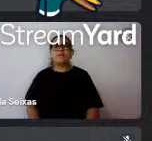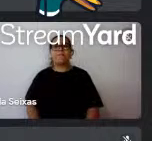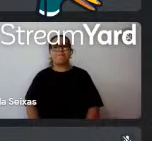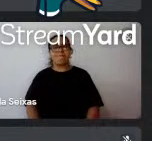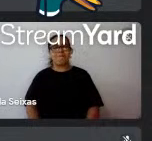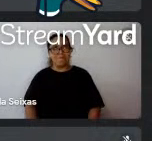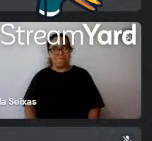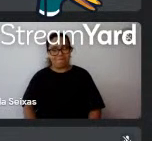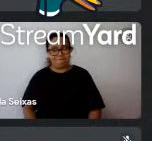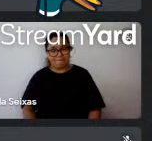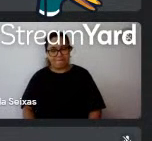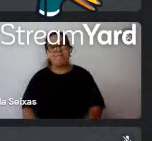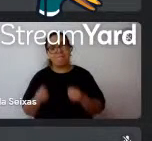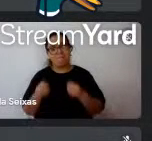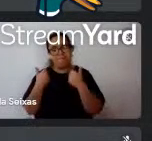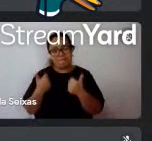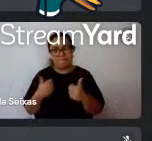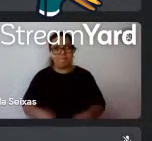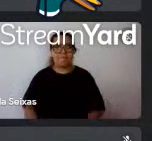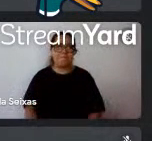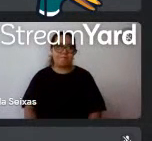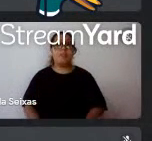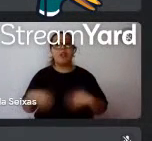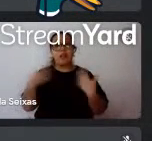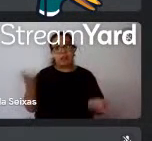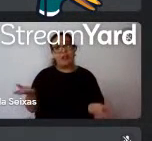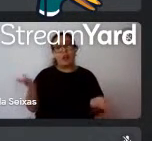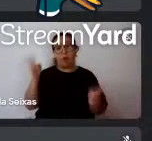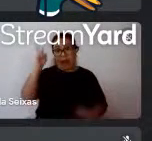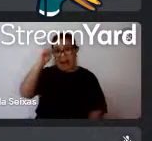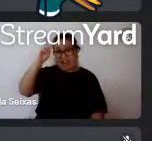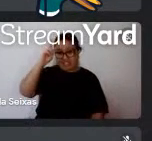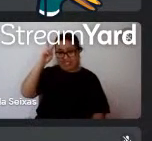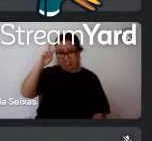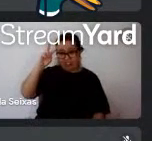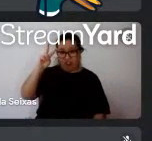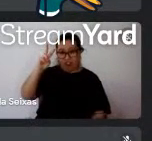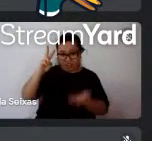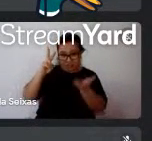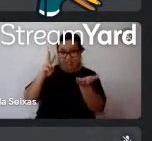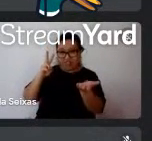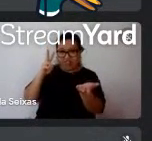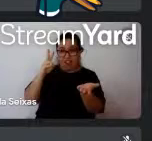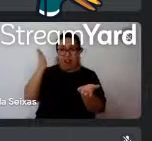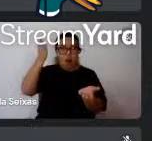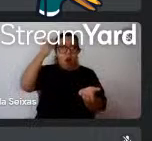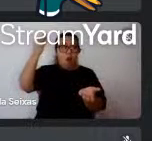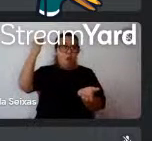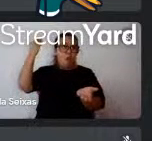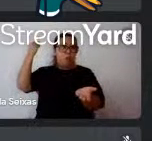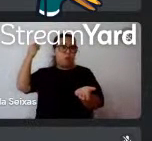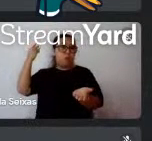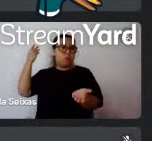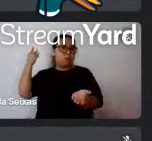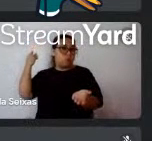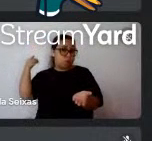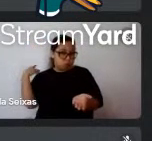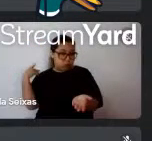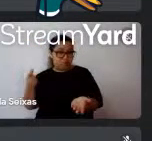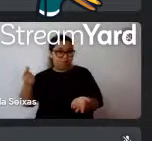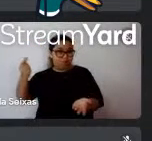nessa que... Ok. Então, apesar dessas histórias serem bastante antigas e trazerem, né, aspectos culturais